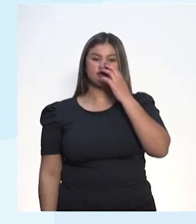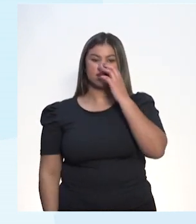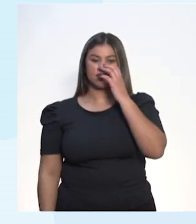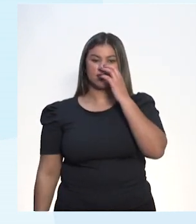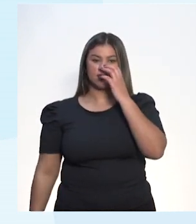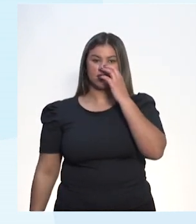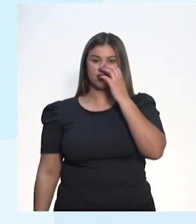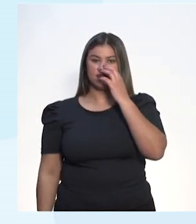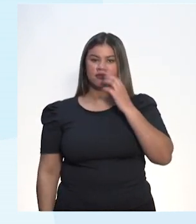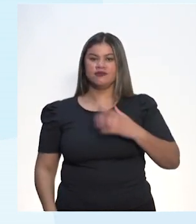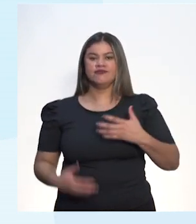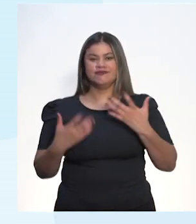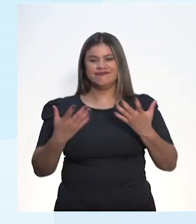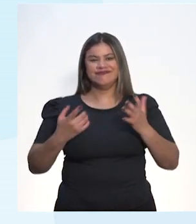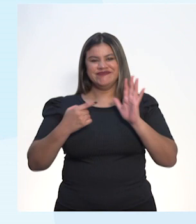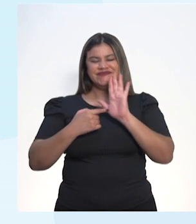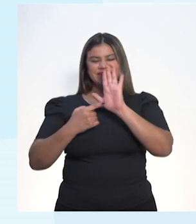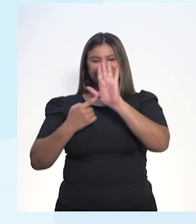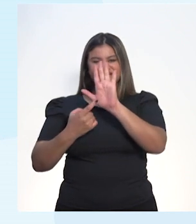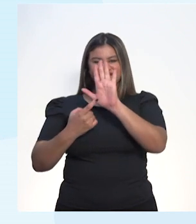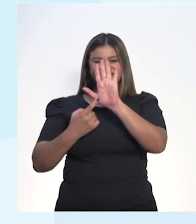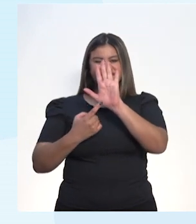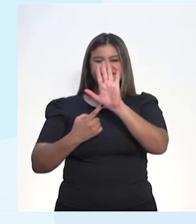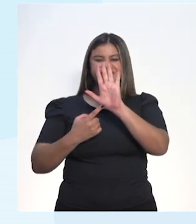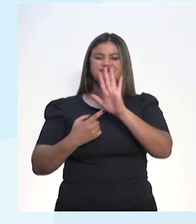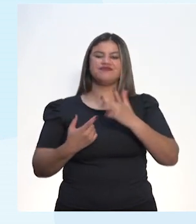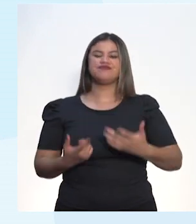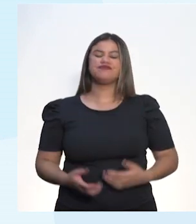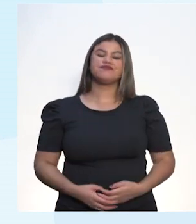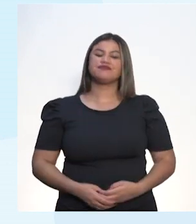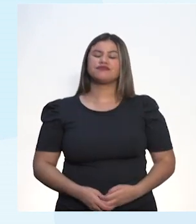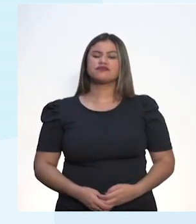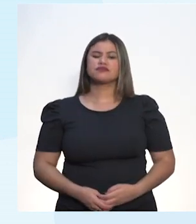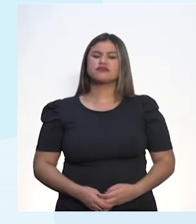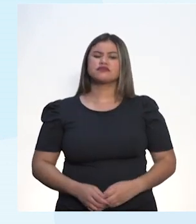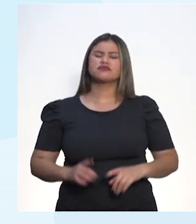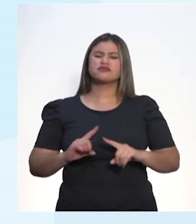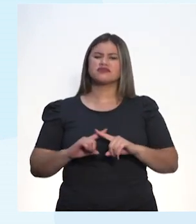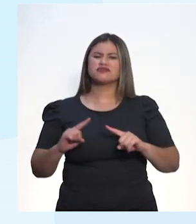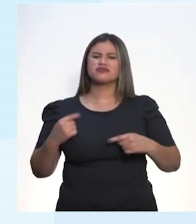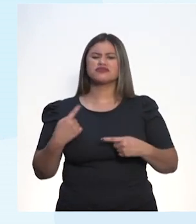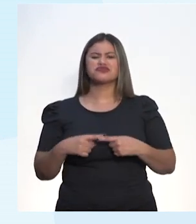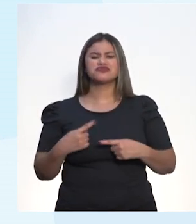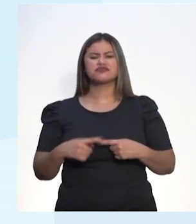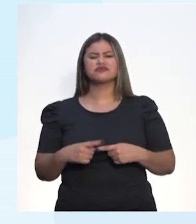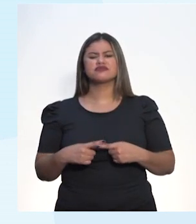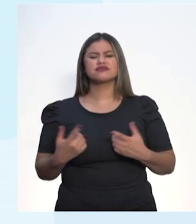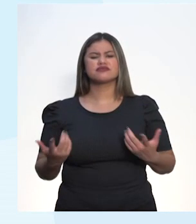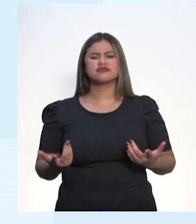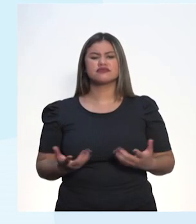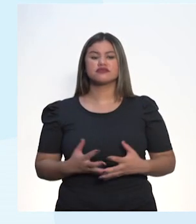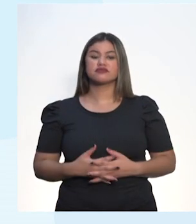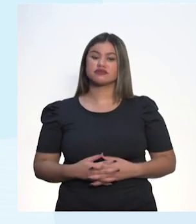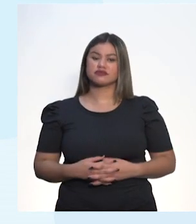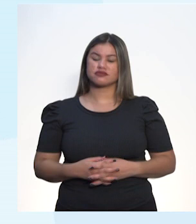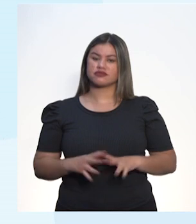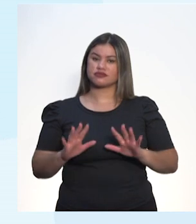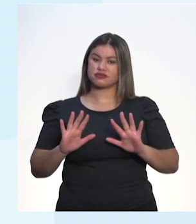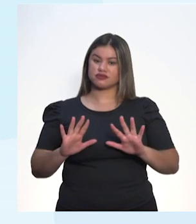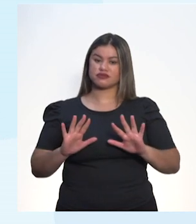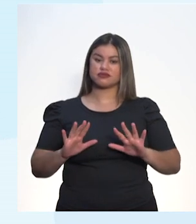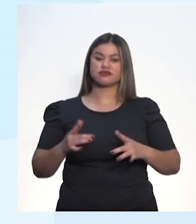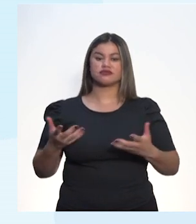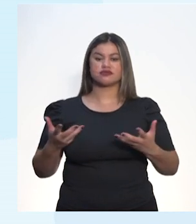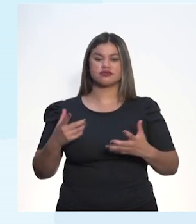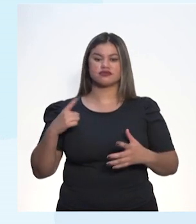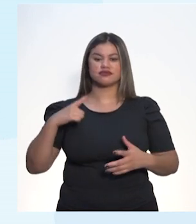são os nossos espaços amostrais. Aí vocês vão falar, mas por que o espaço amostral, Alessandra? Porque agora, ó, a gente vai